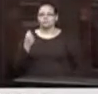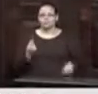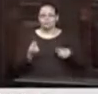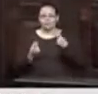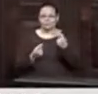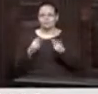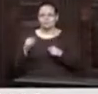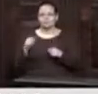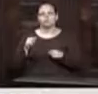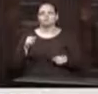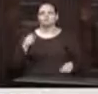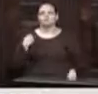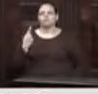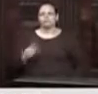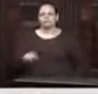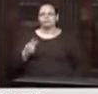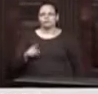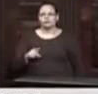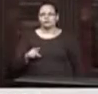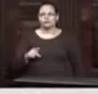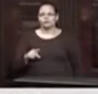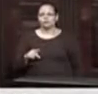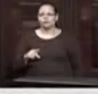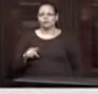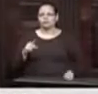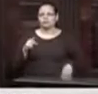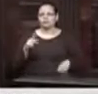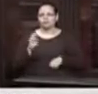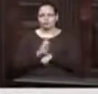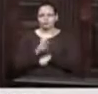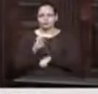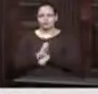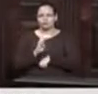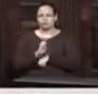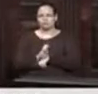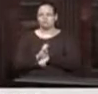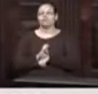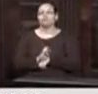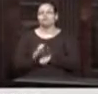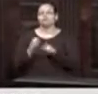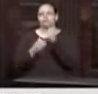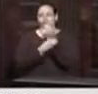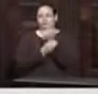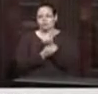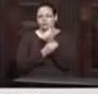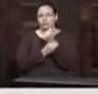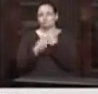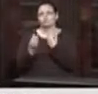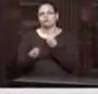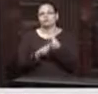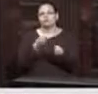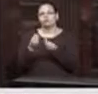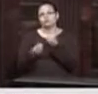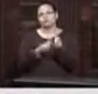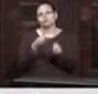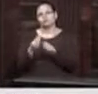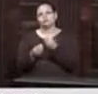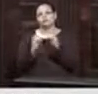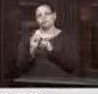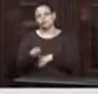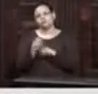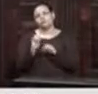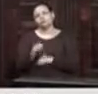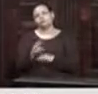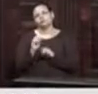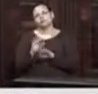excepcionalidade dos cursos, das carreiras concluir, de por Estado. favor, deputado. Já vou concluir. Tanto da segurança como da